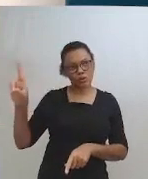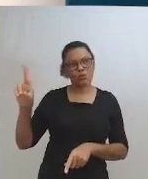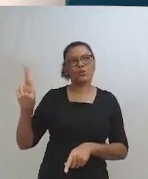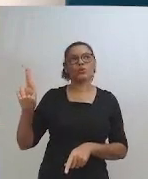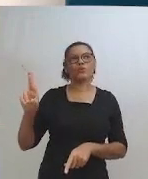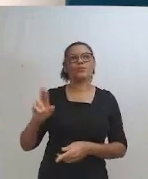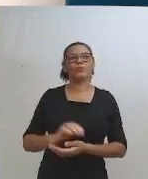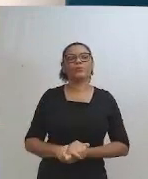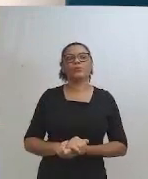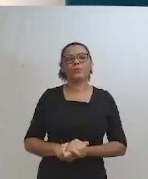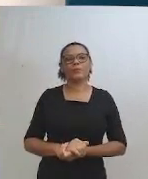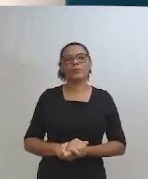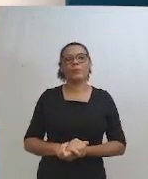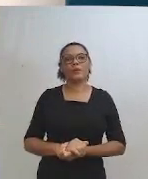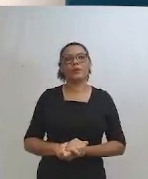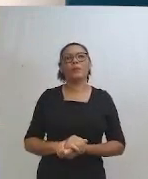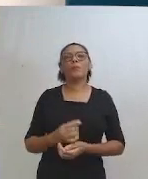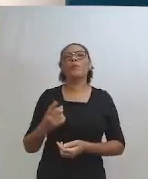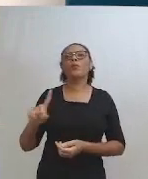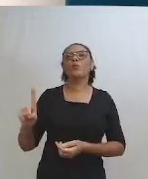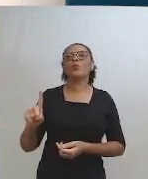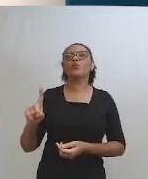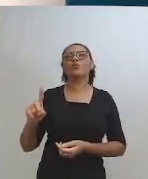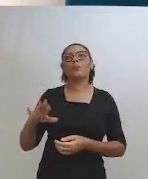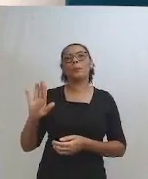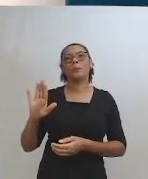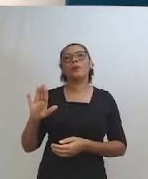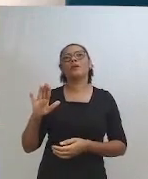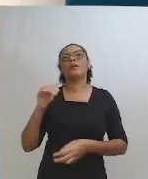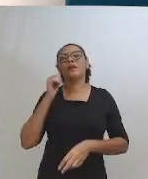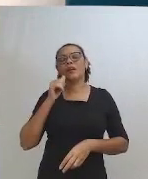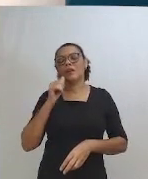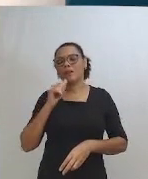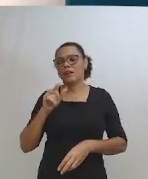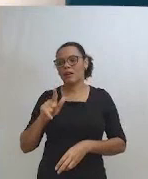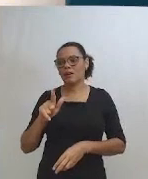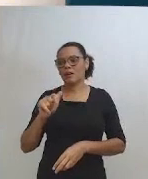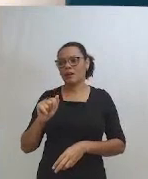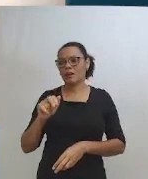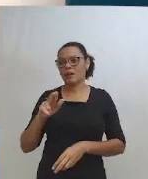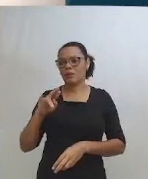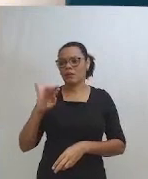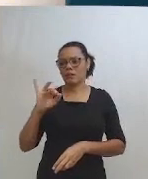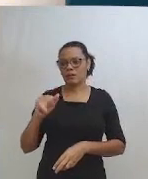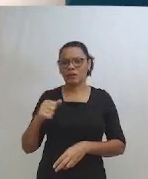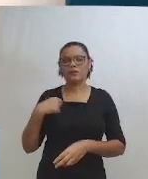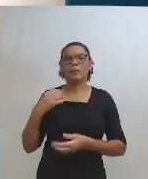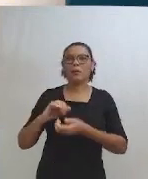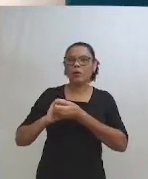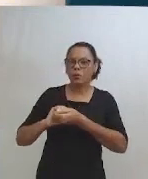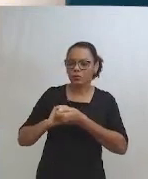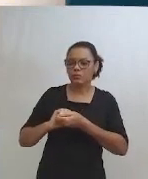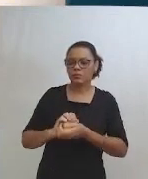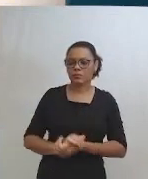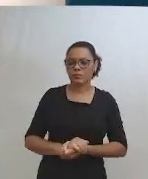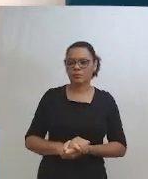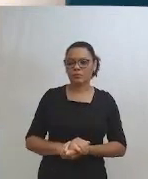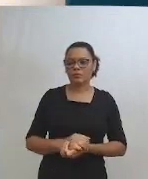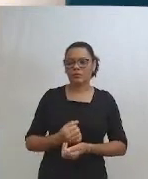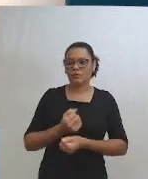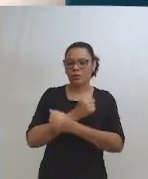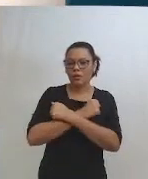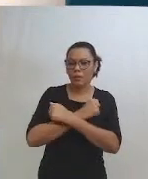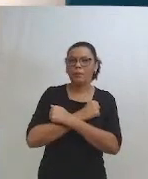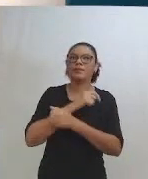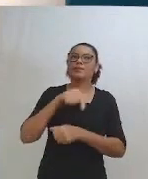e por último, mas não menos importante, doutora Laurita Vaz, a quem eu cumprimento cordialmente. Um abraço aqui do estado de Goiás, falo aqui do